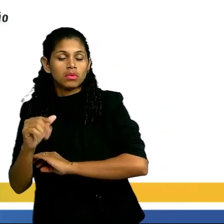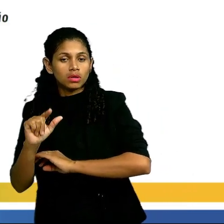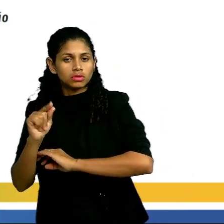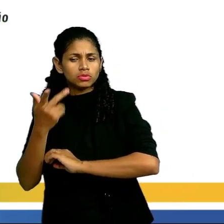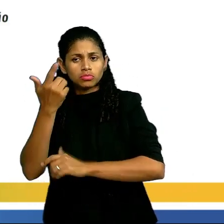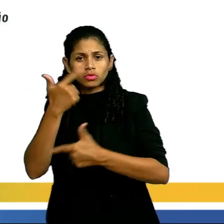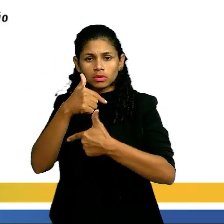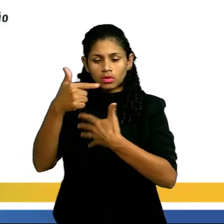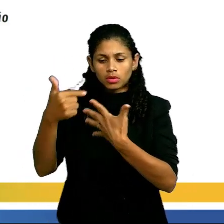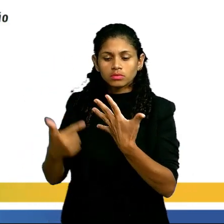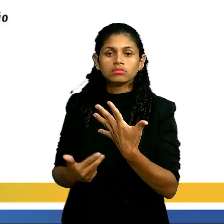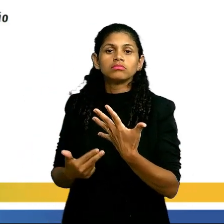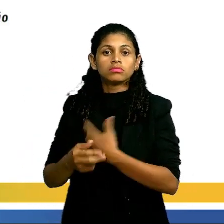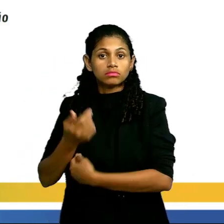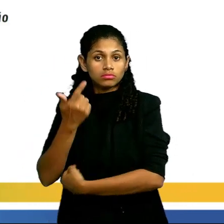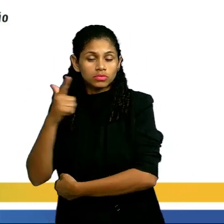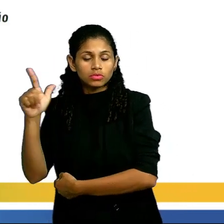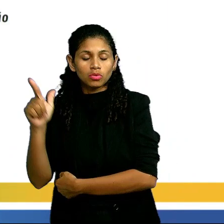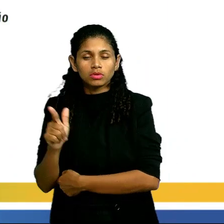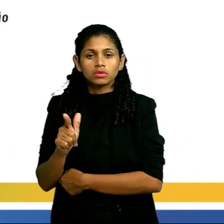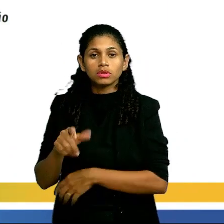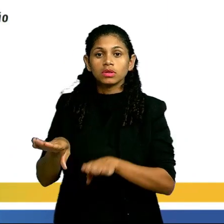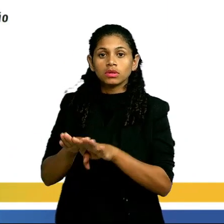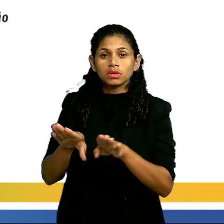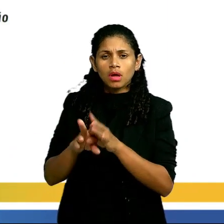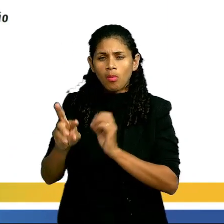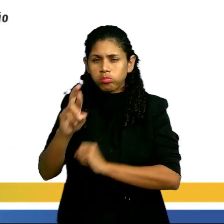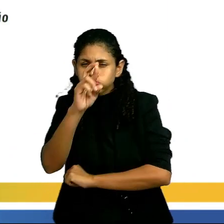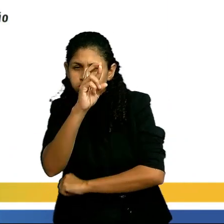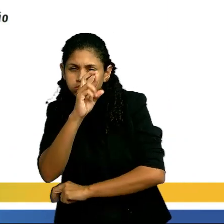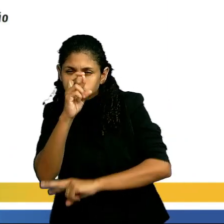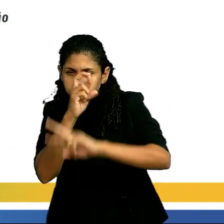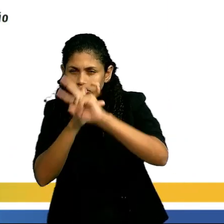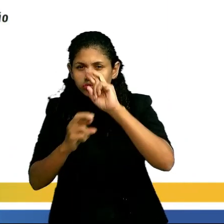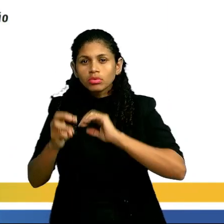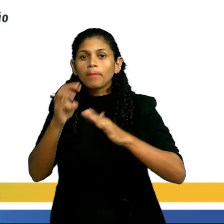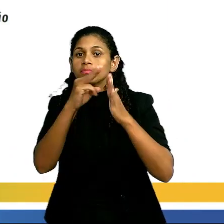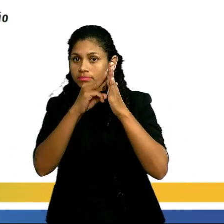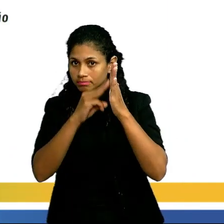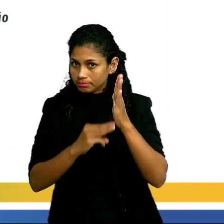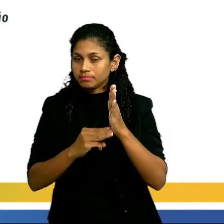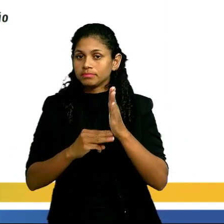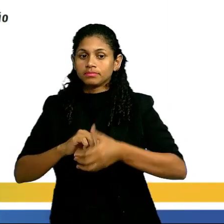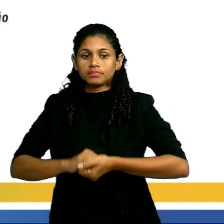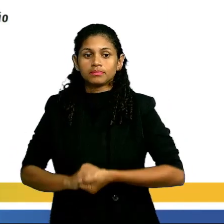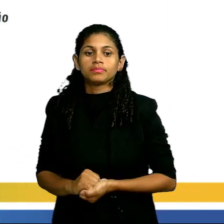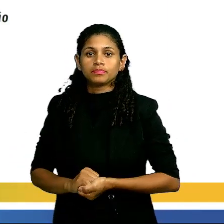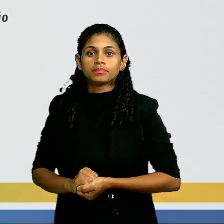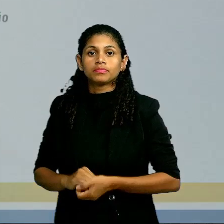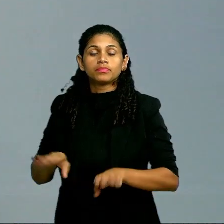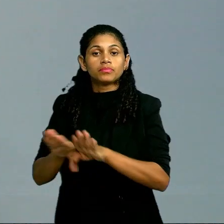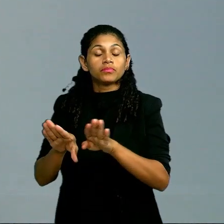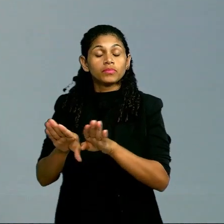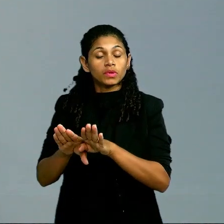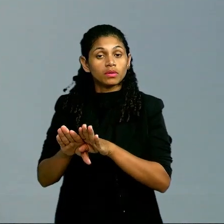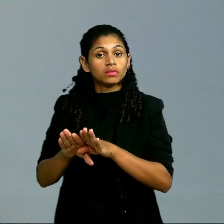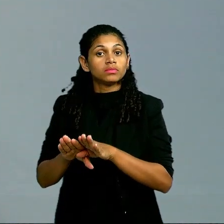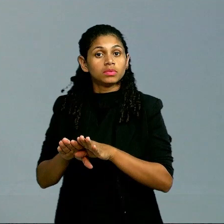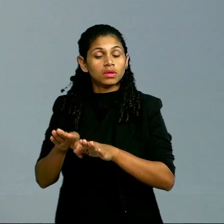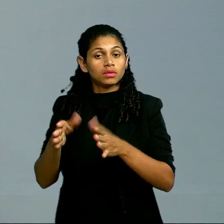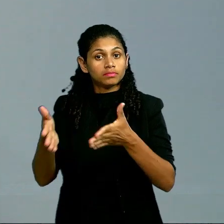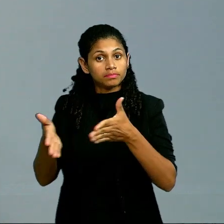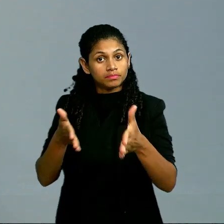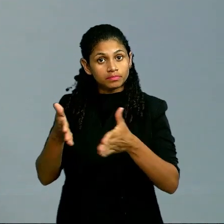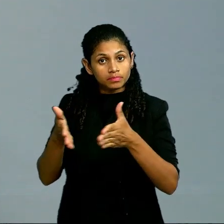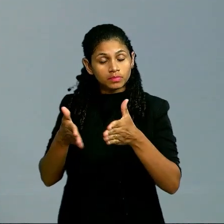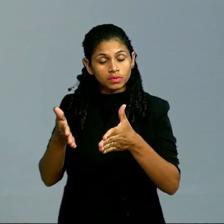métodos de espionagem utilizados por eles, né, como a CIA e a KGB. Também foi nesse período, gente, aí